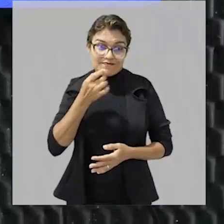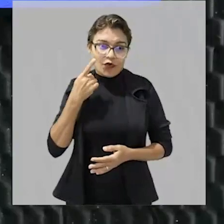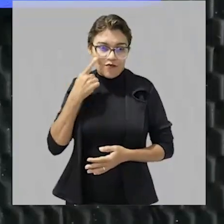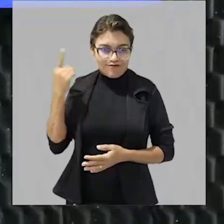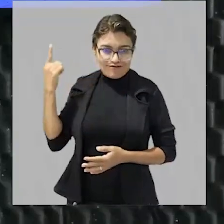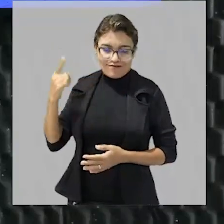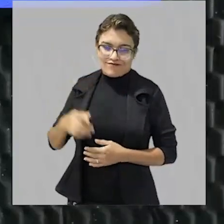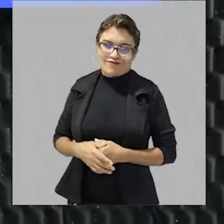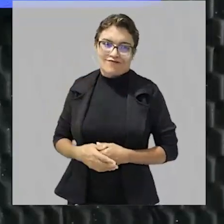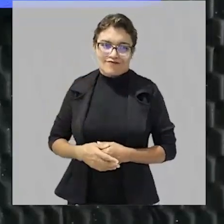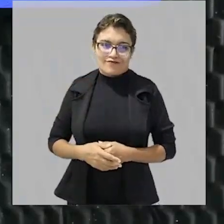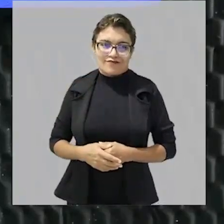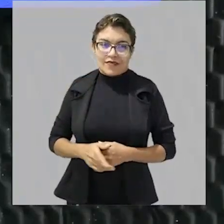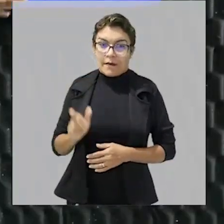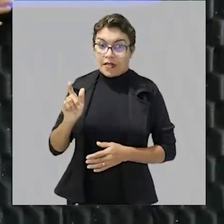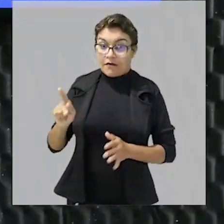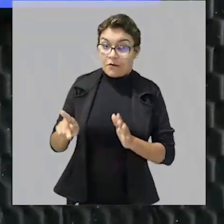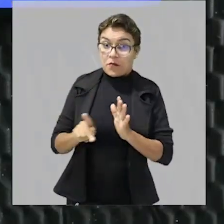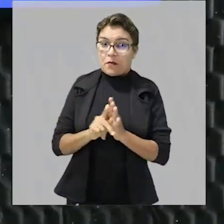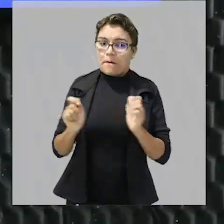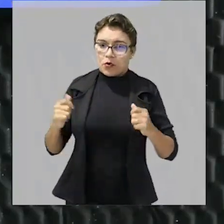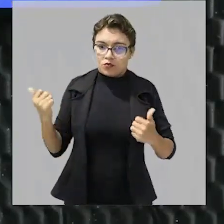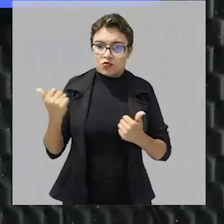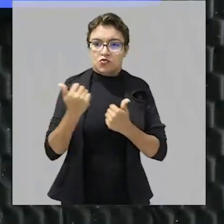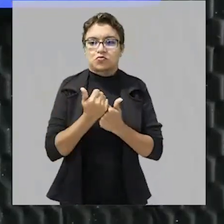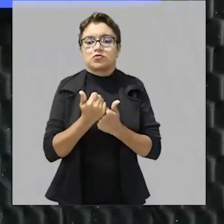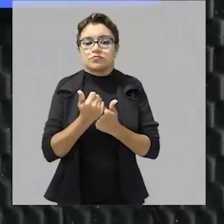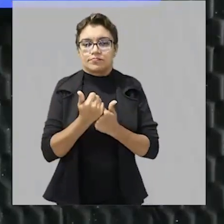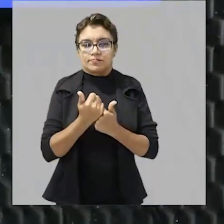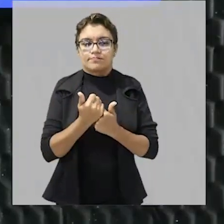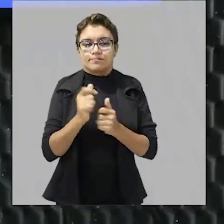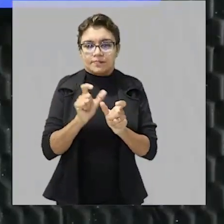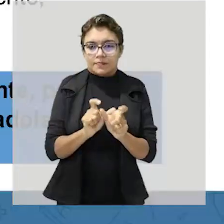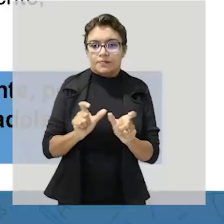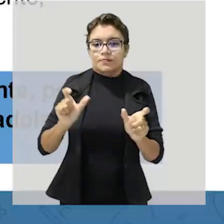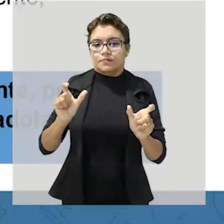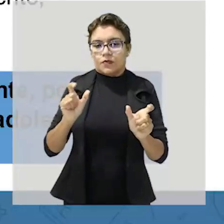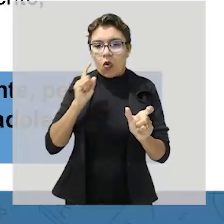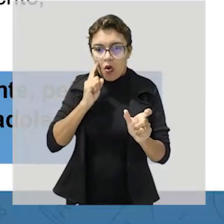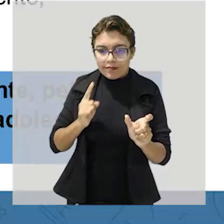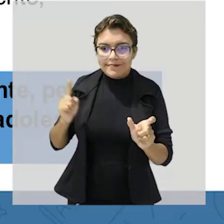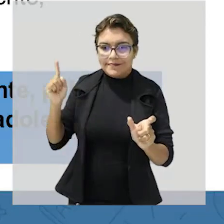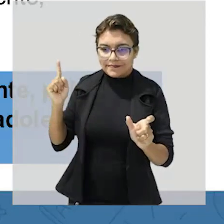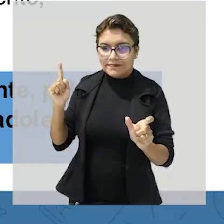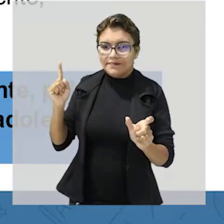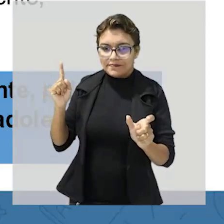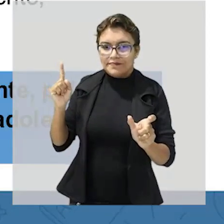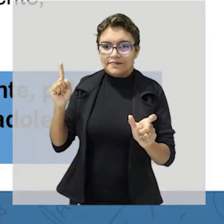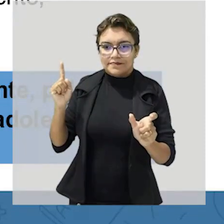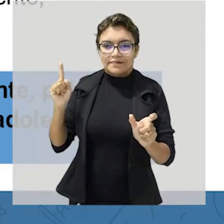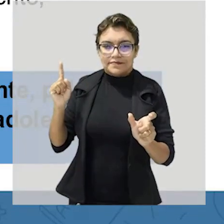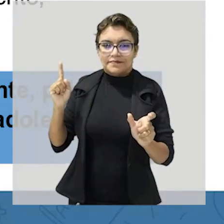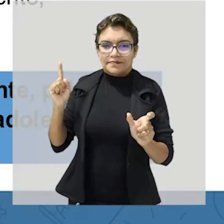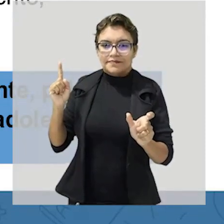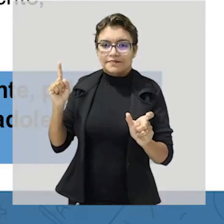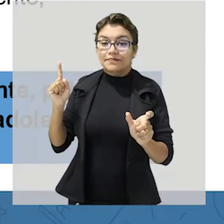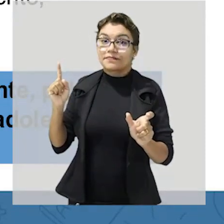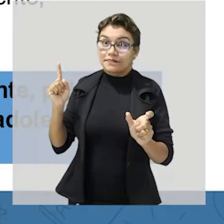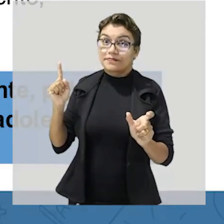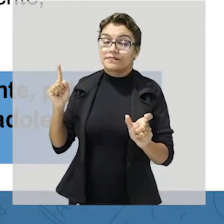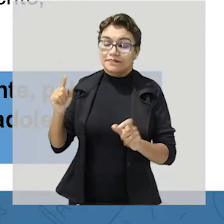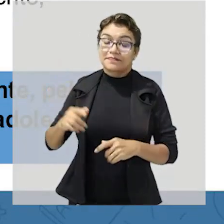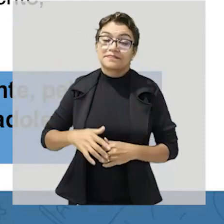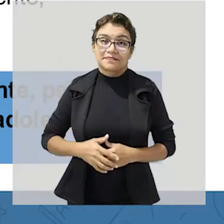estilo, aquele comportamento, é próprio da idade. Principalmente falando de crianças e adolescentes, tá certo? Embora tenha adultos que